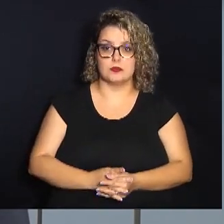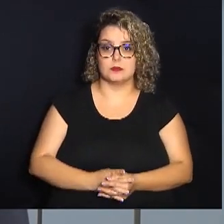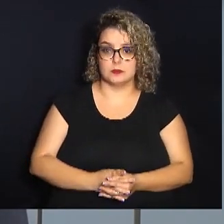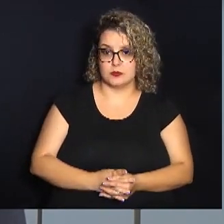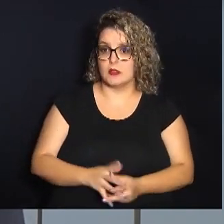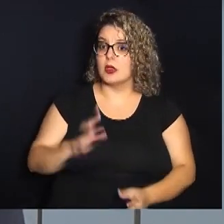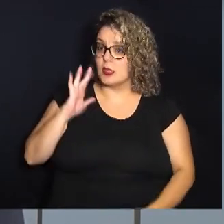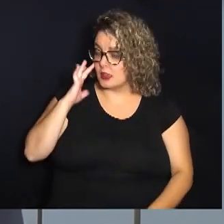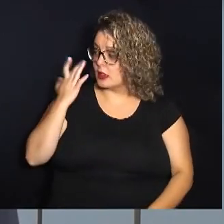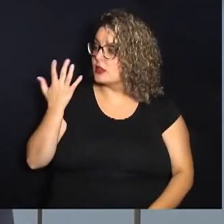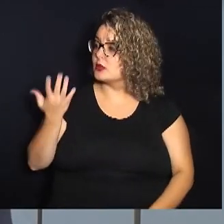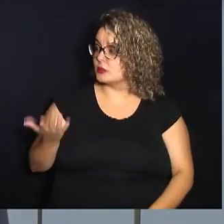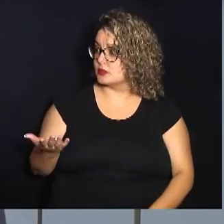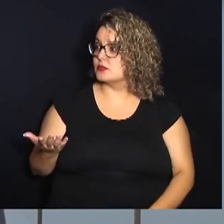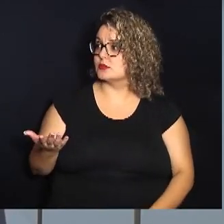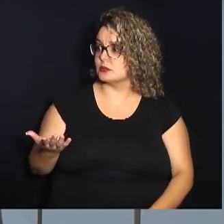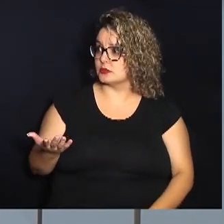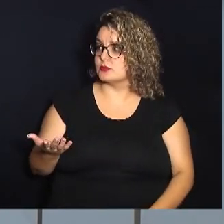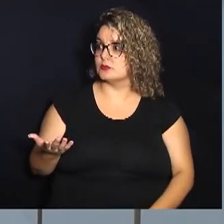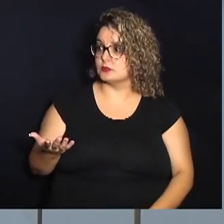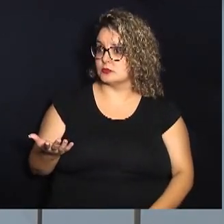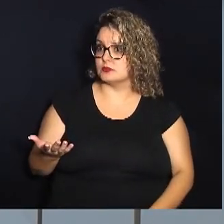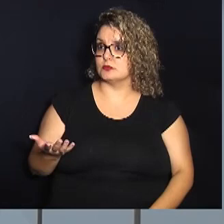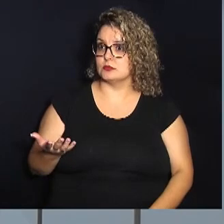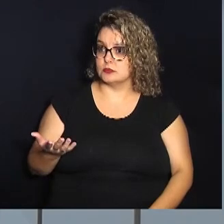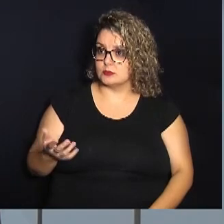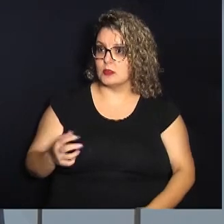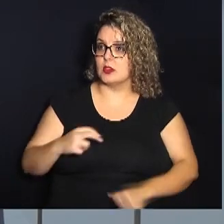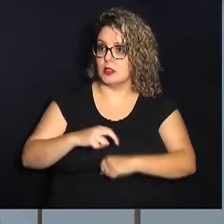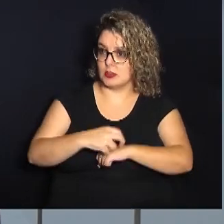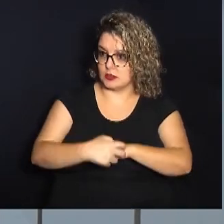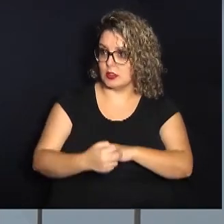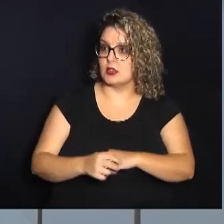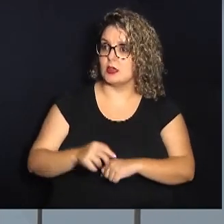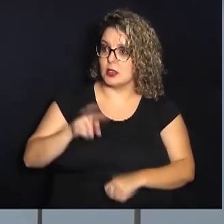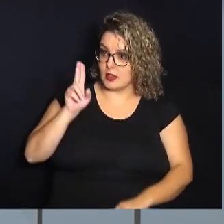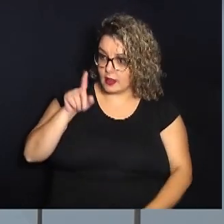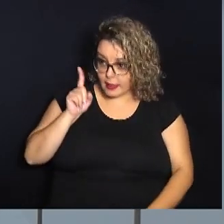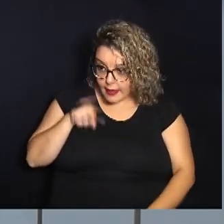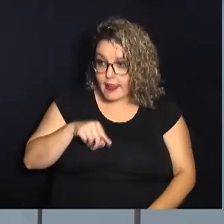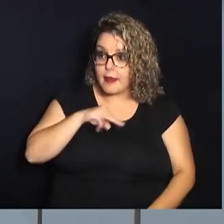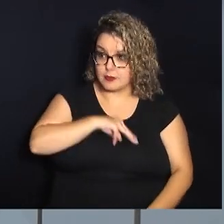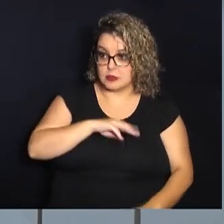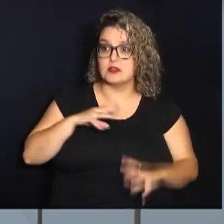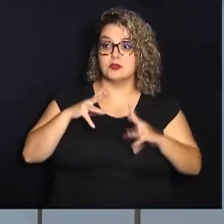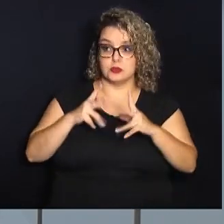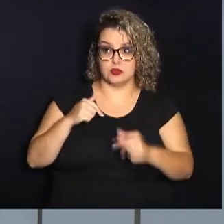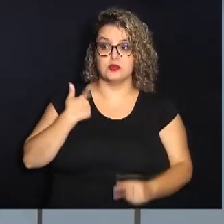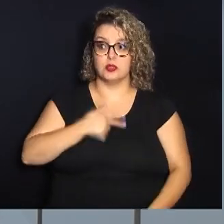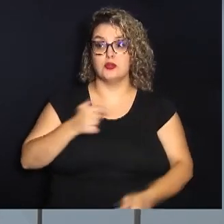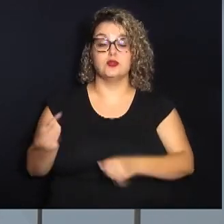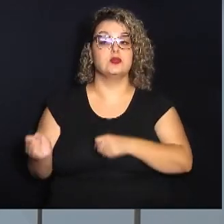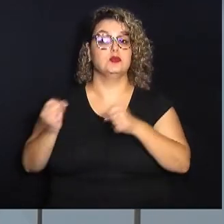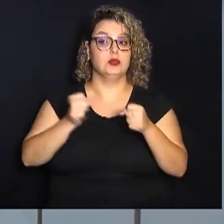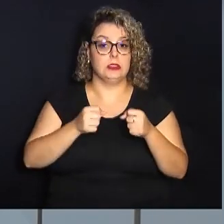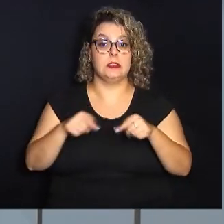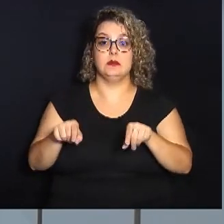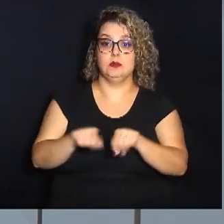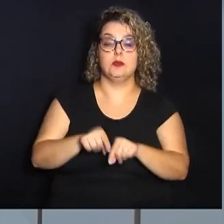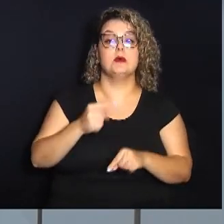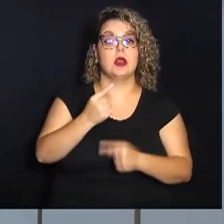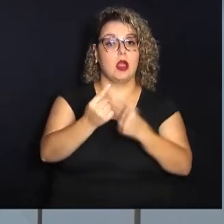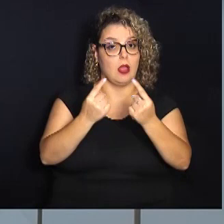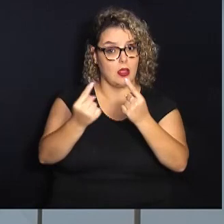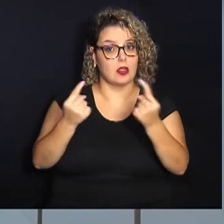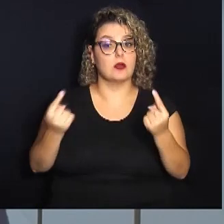Acho que essa questão de a dengue é dever de todos nós, além do poder público, cada um